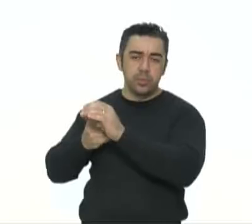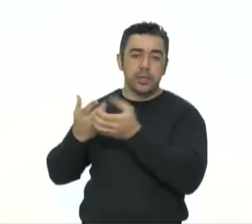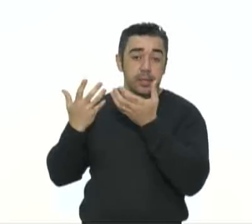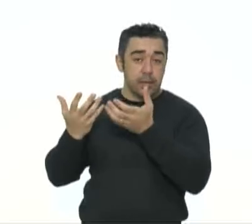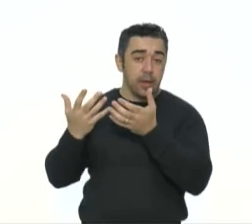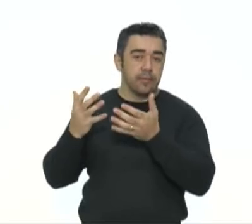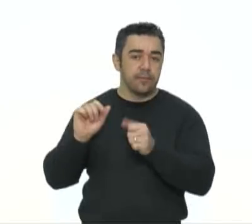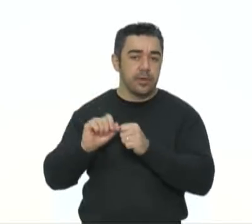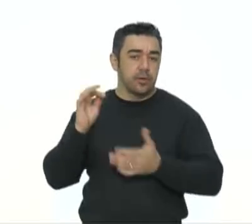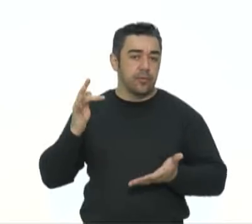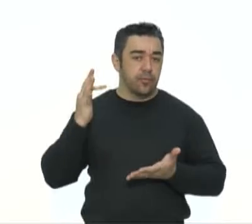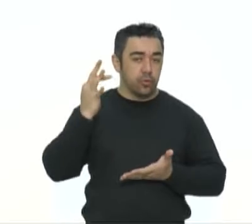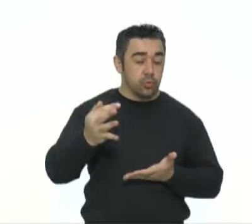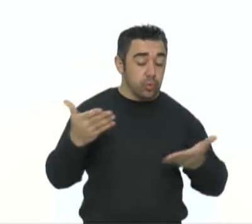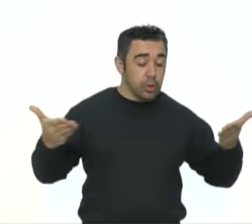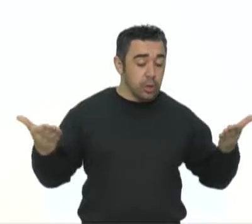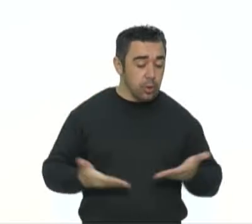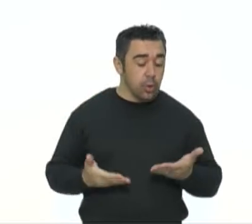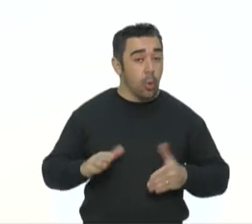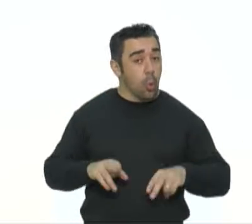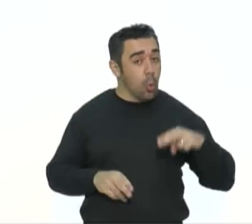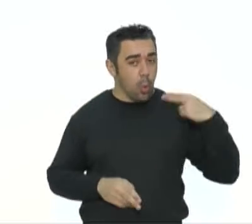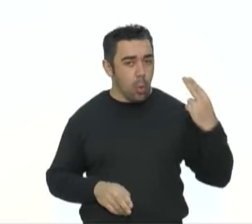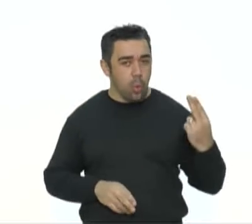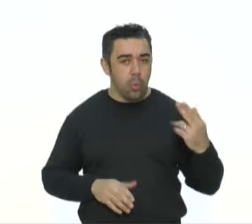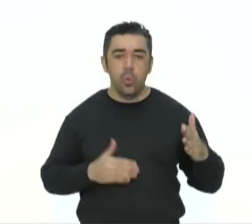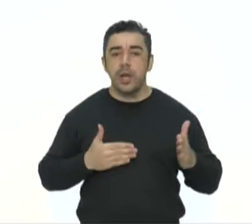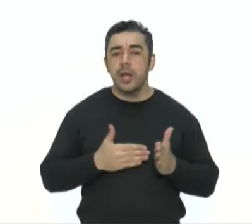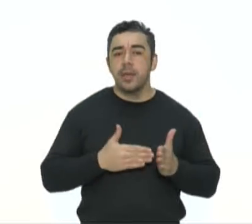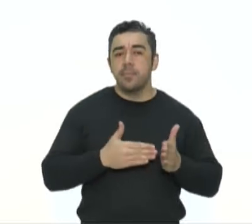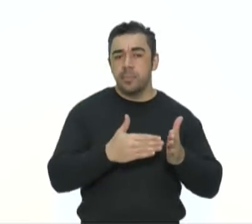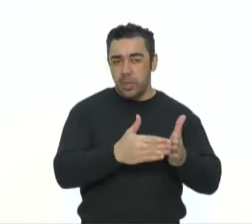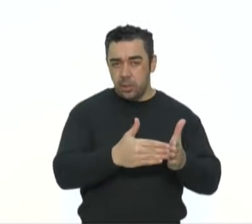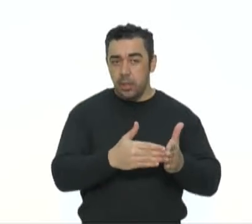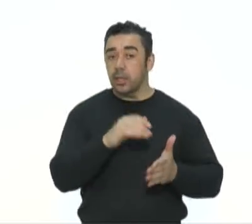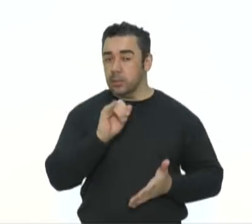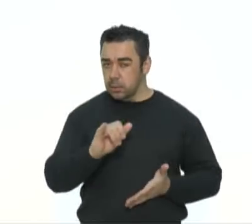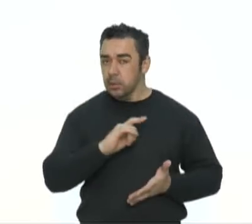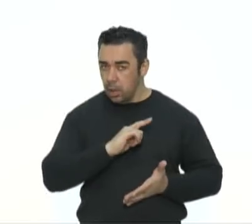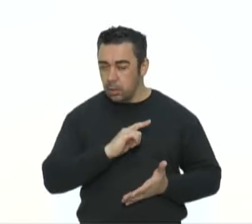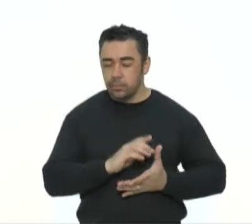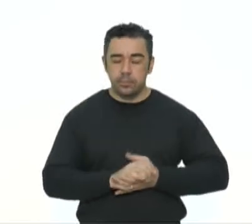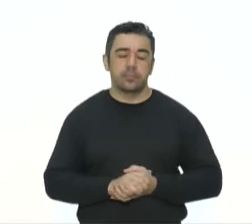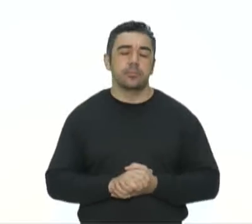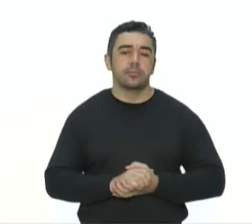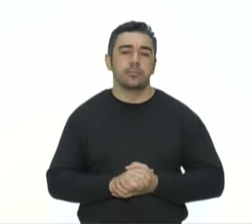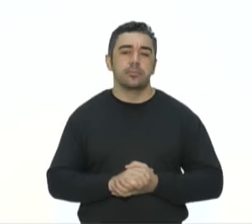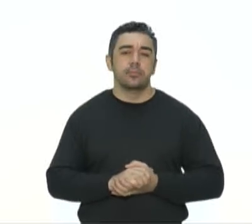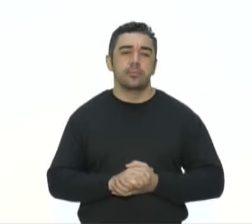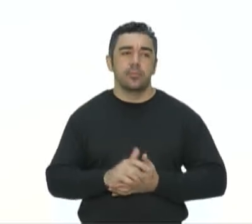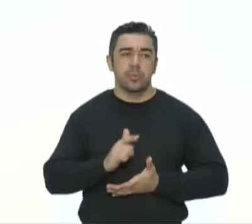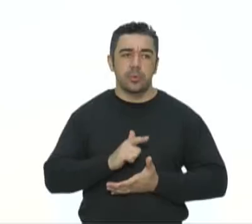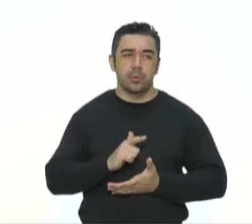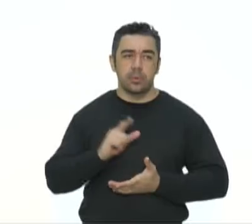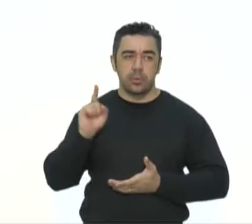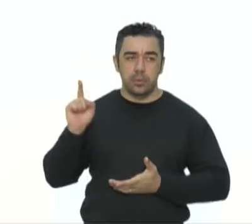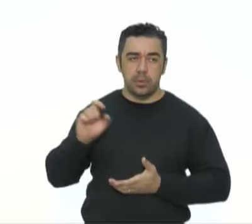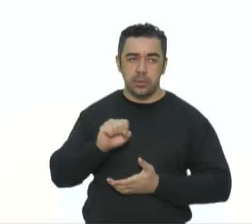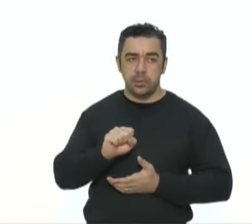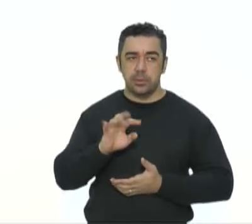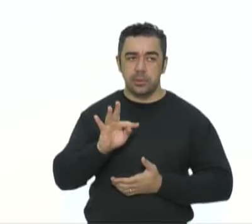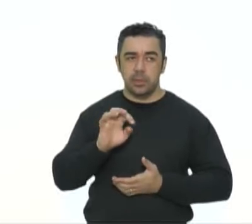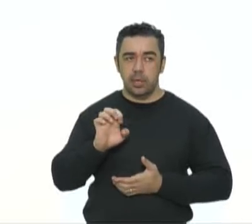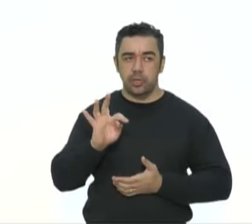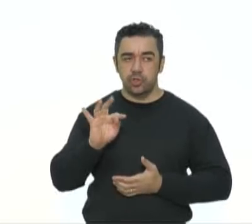fazer no futuro imediato ou quais são os limites, se é que usar. De Stettin, no Báltico,